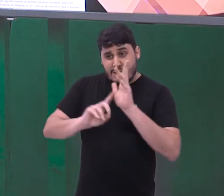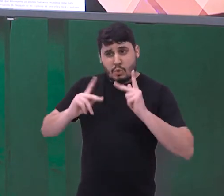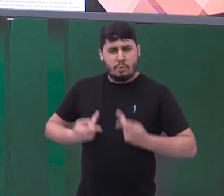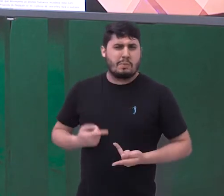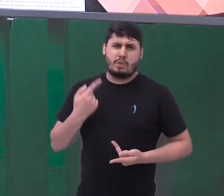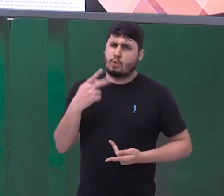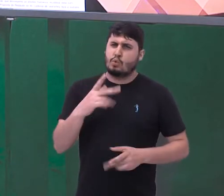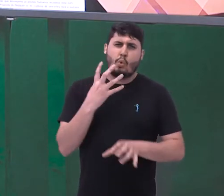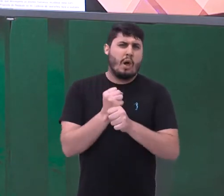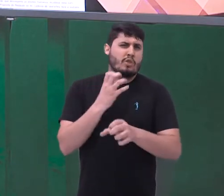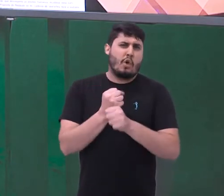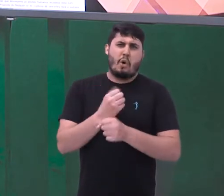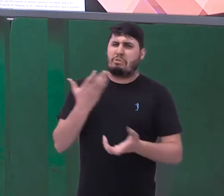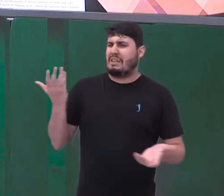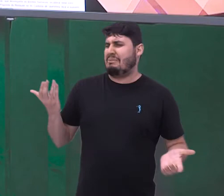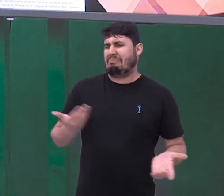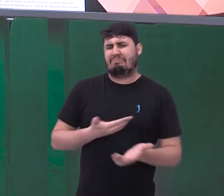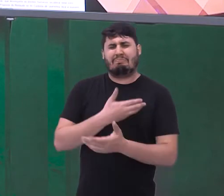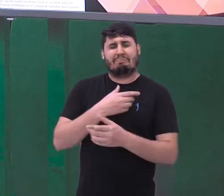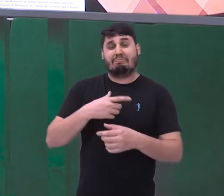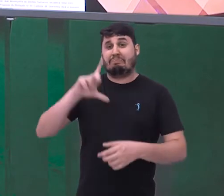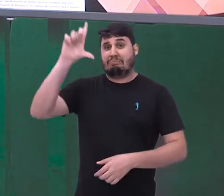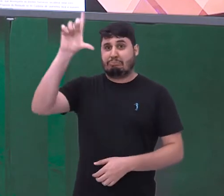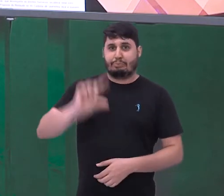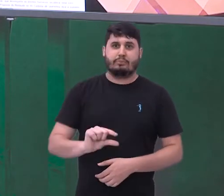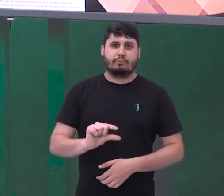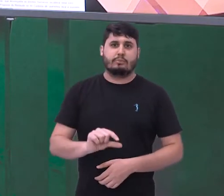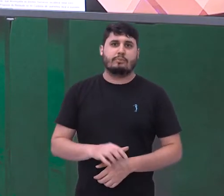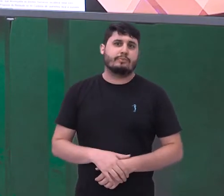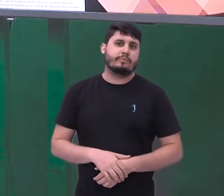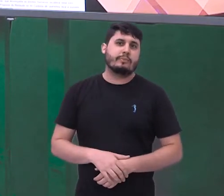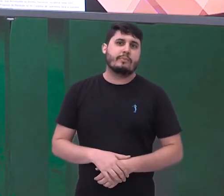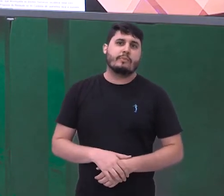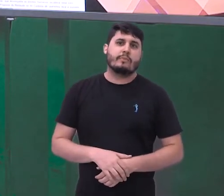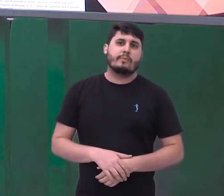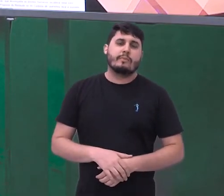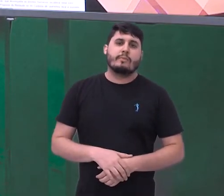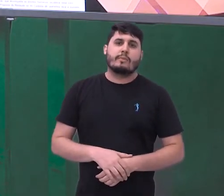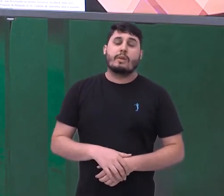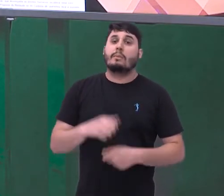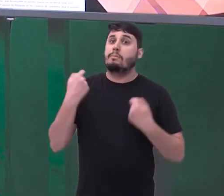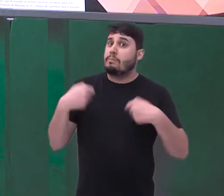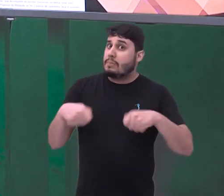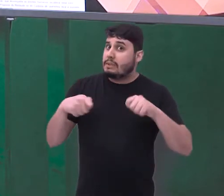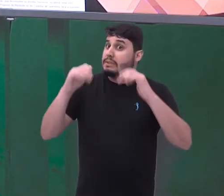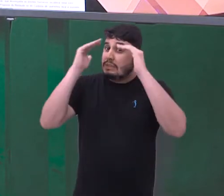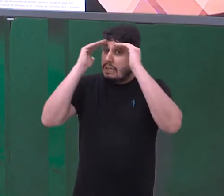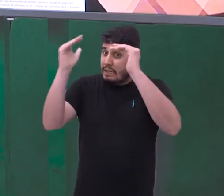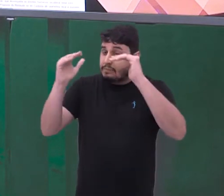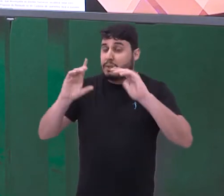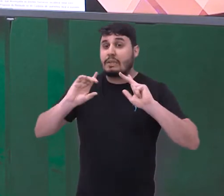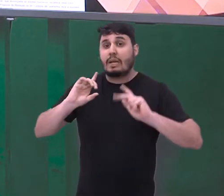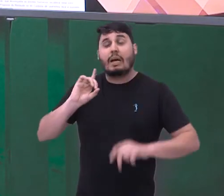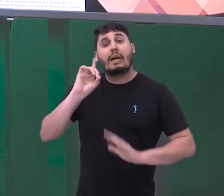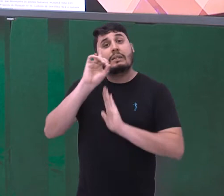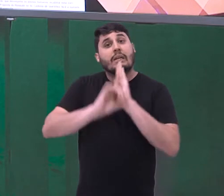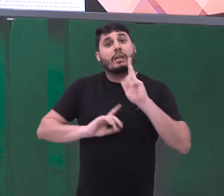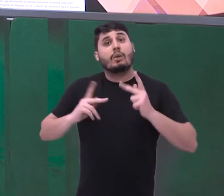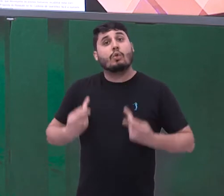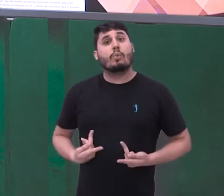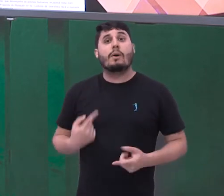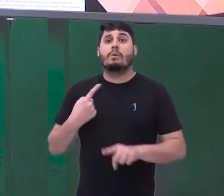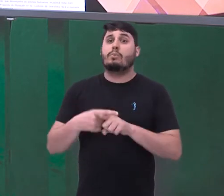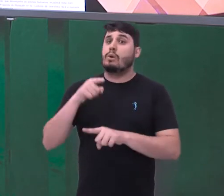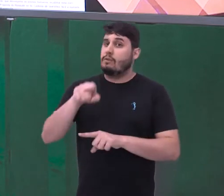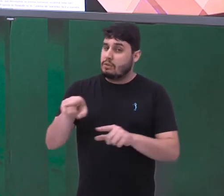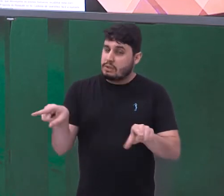Então, independente se o governo disse que vai ficar com zero ou não, respeite os direitos humanos. Porque é a você também que você